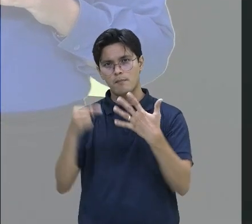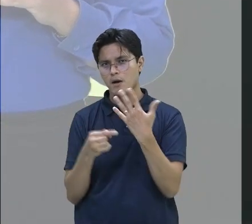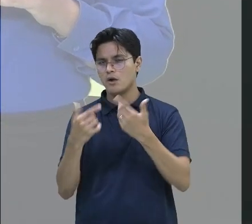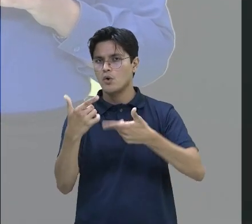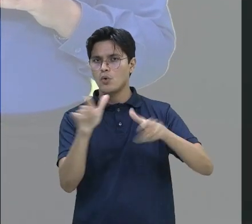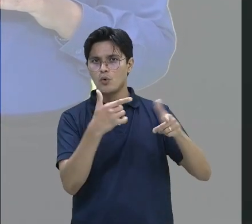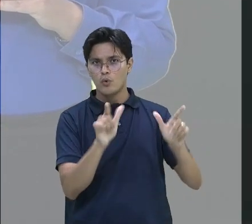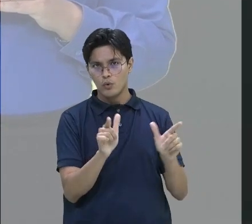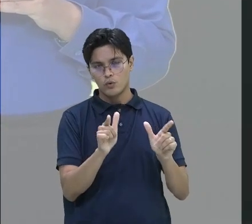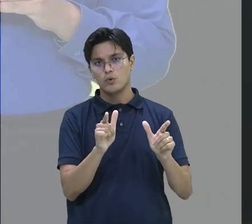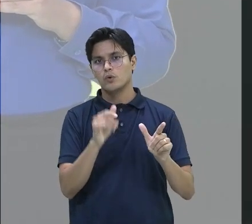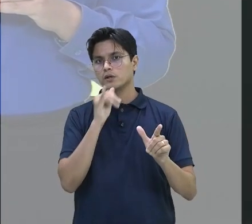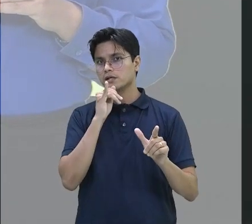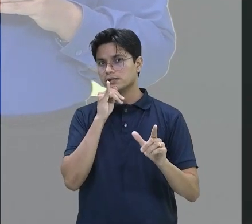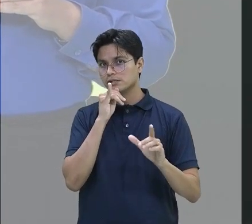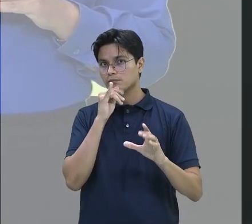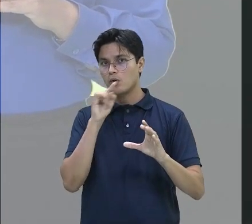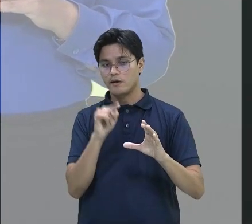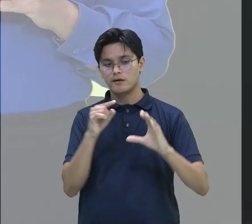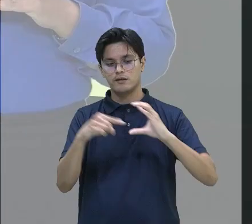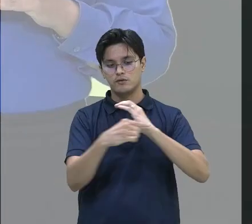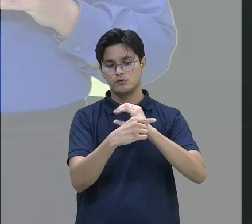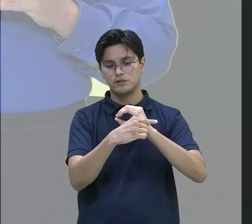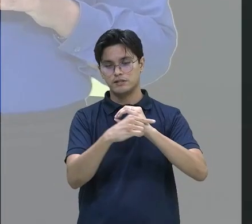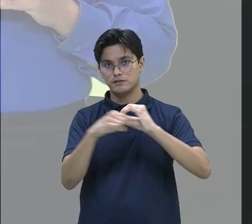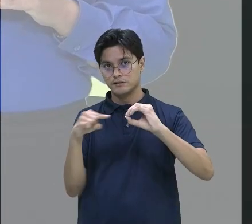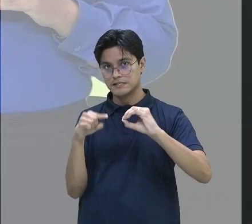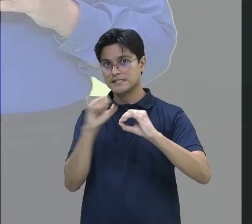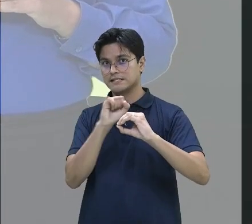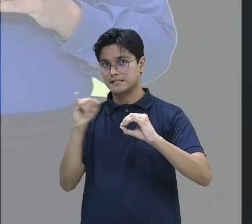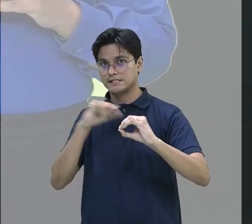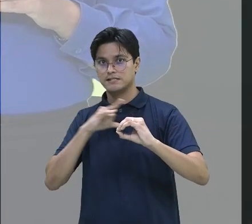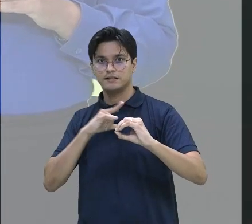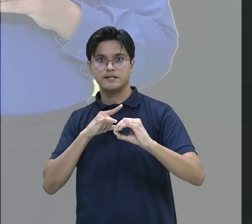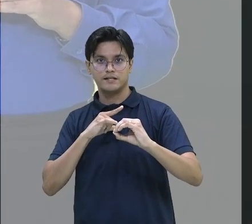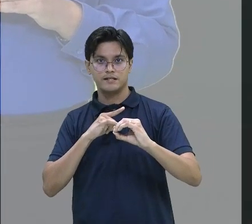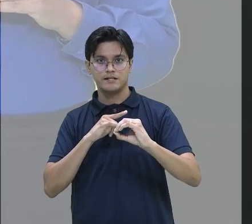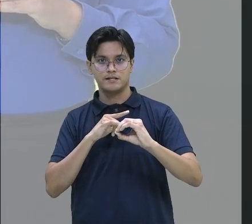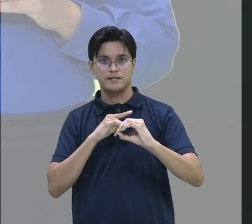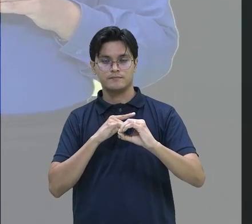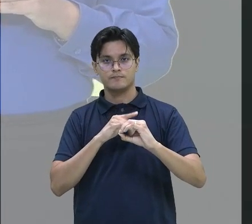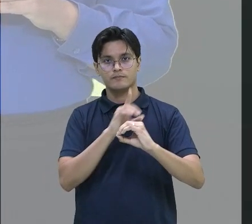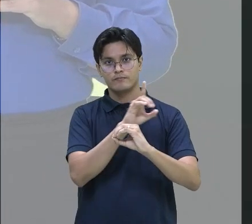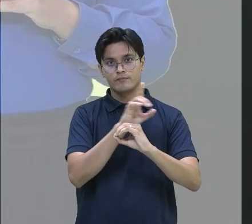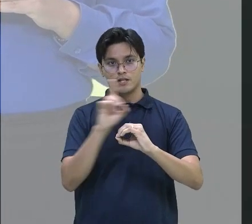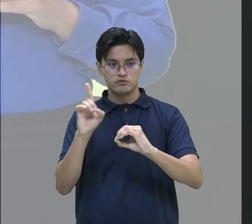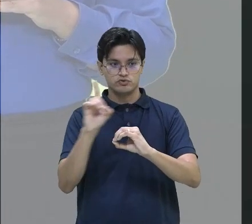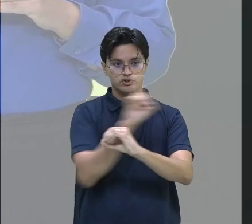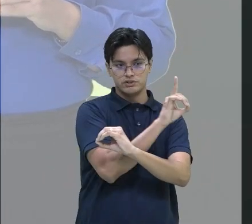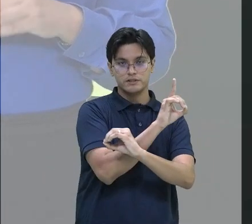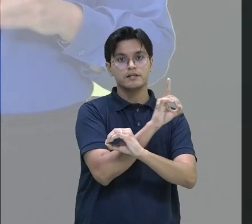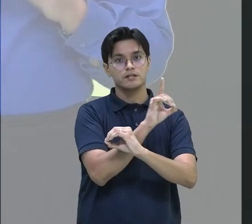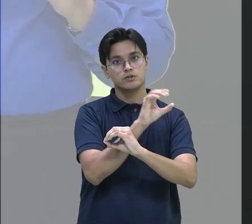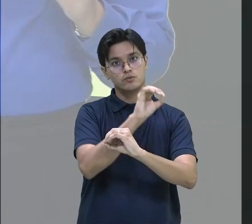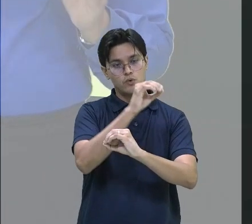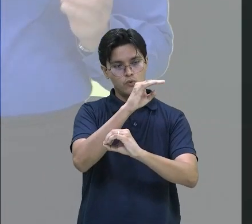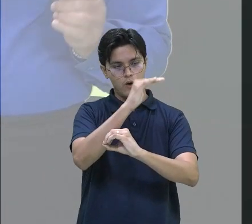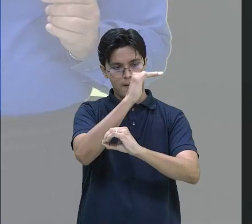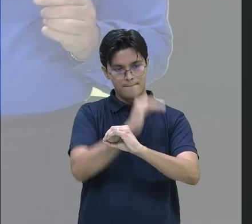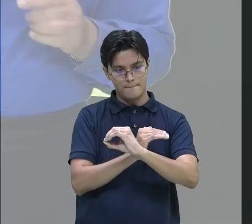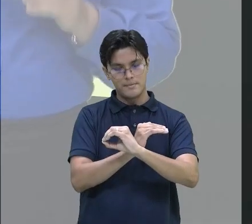um direcionamento para o lado direito e abaixo da linha do Equador para o